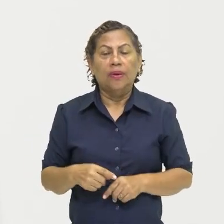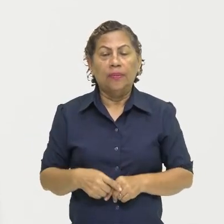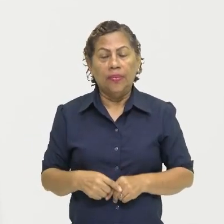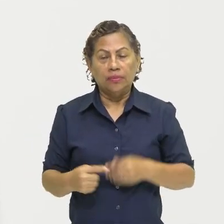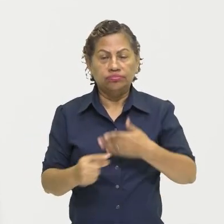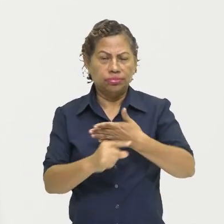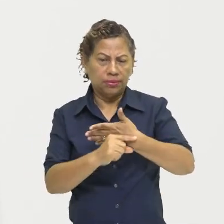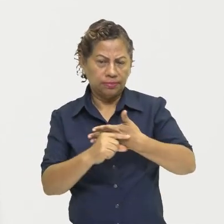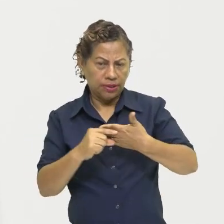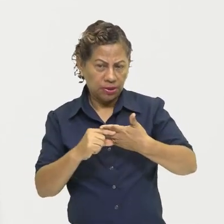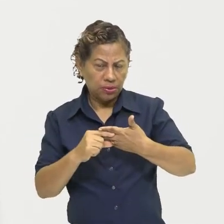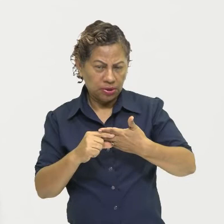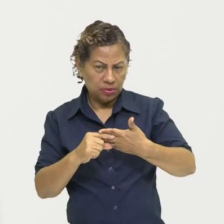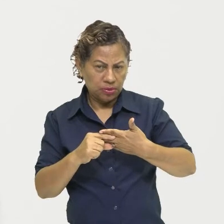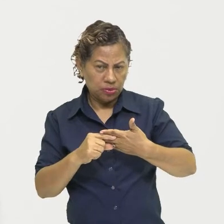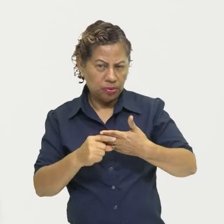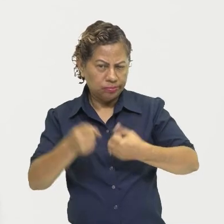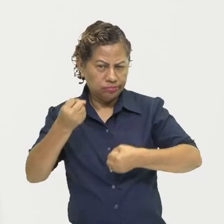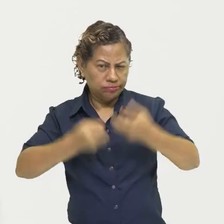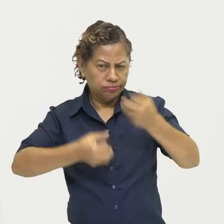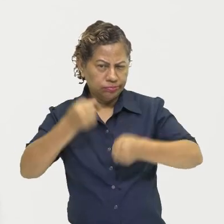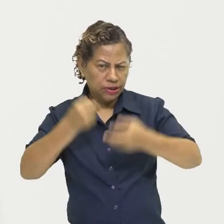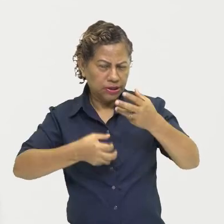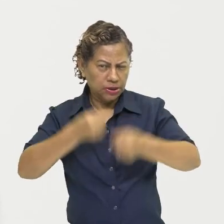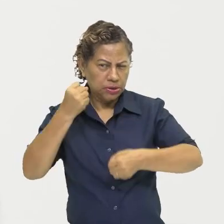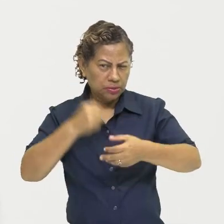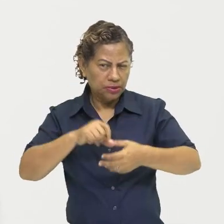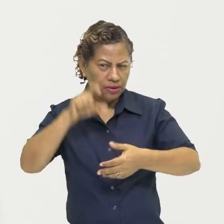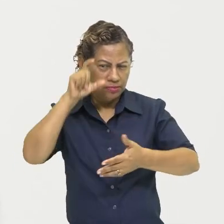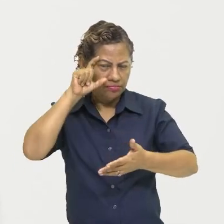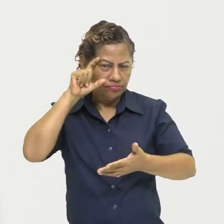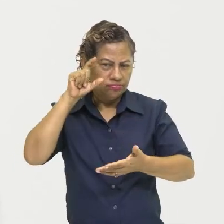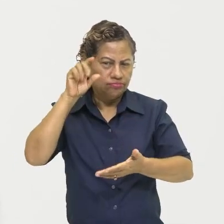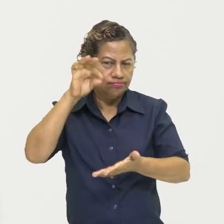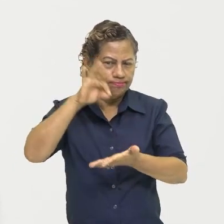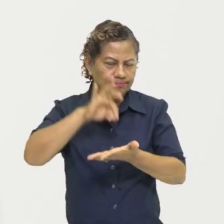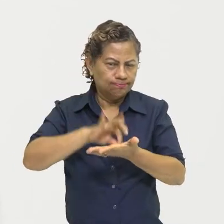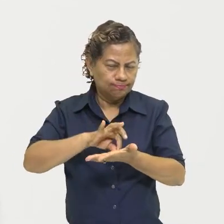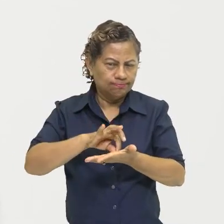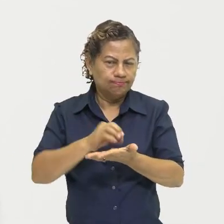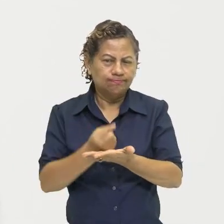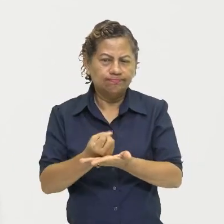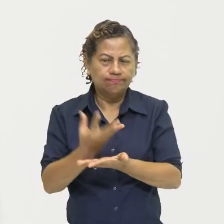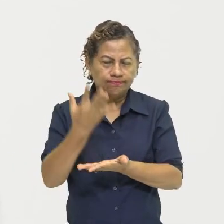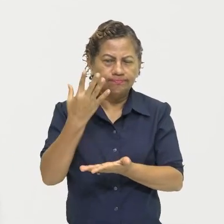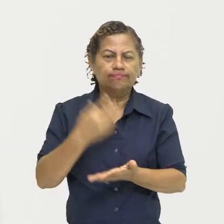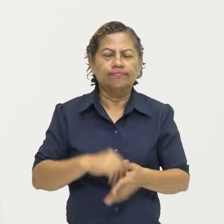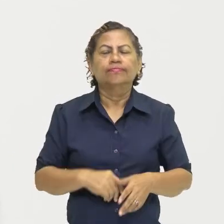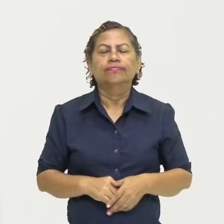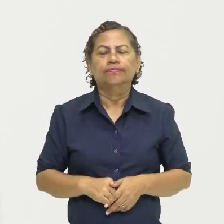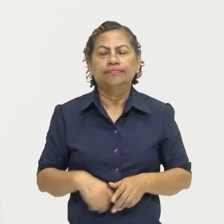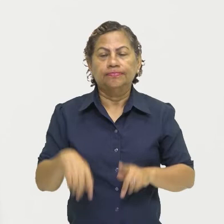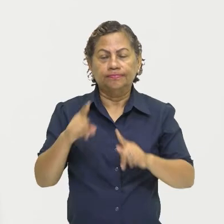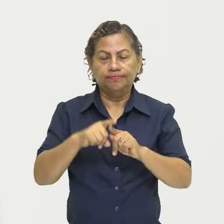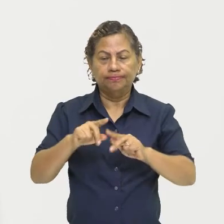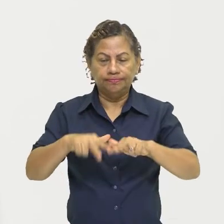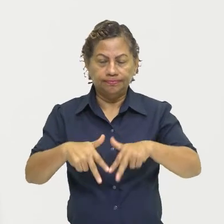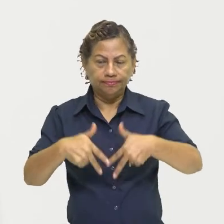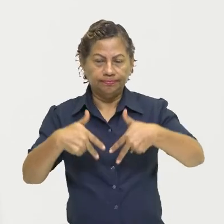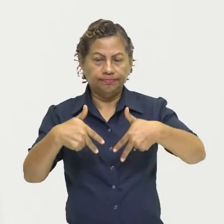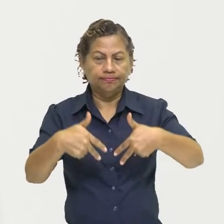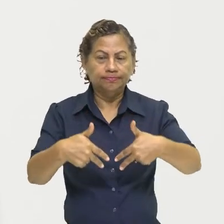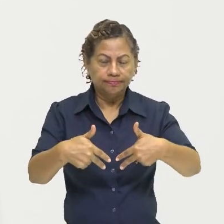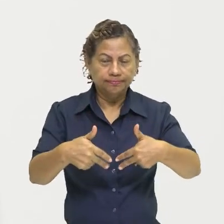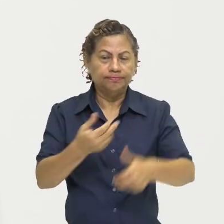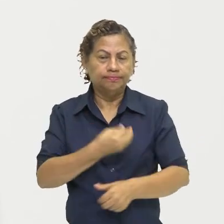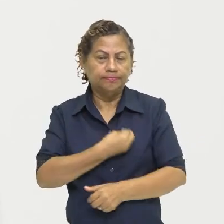tenta mostrar na obra a formação, né, das etnias, né, que aqui estavam no